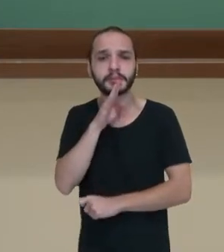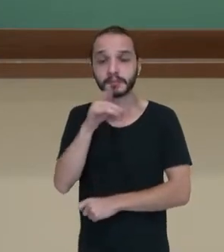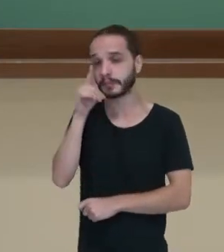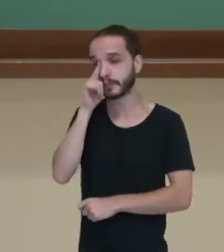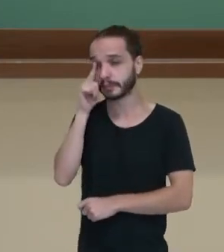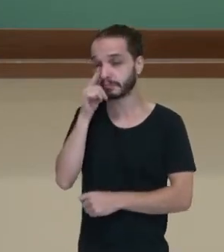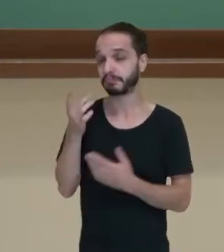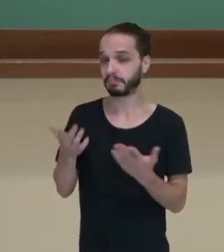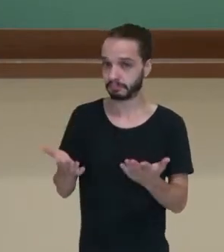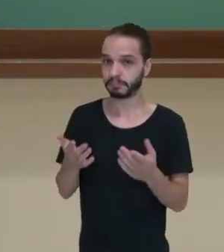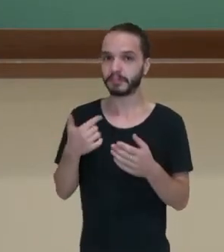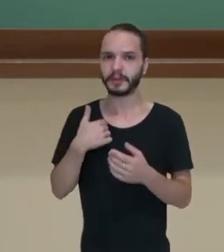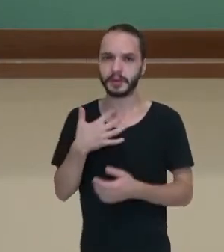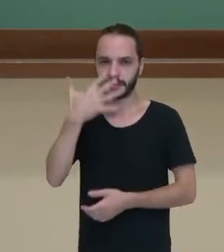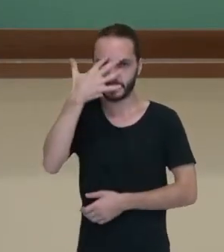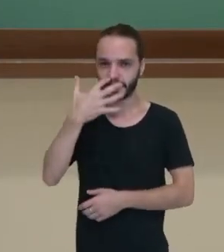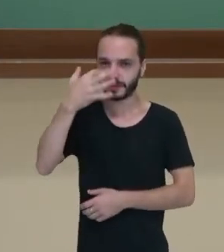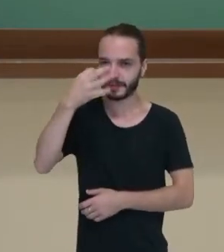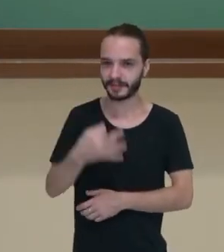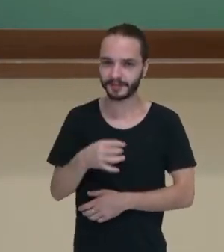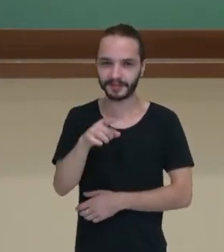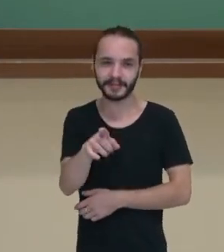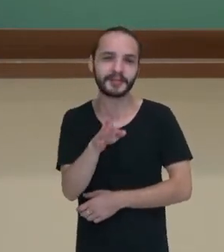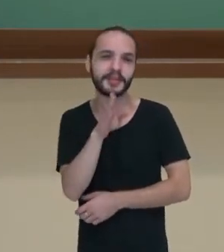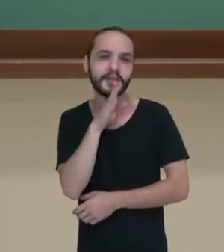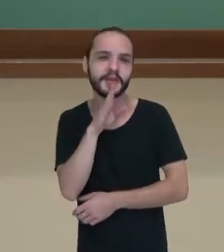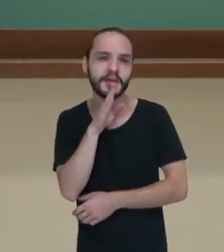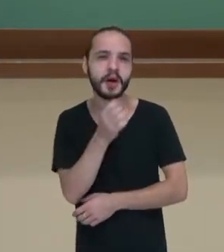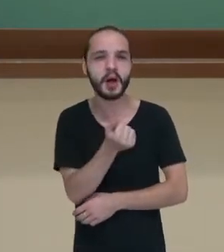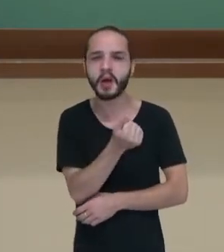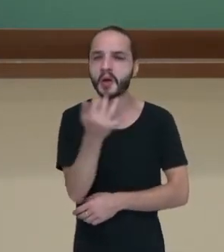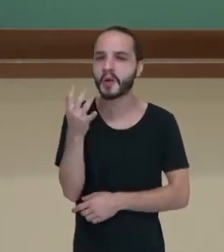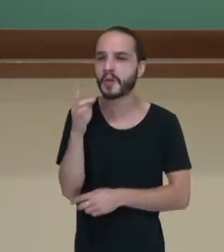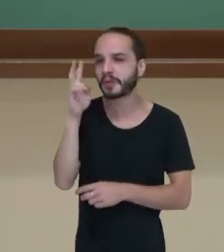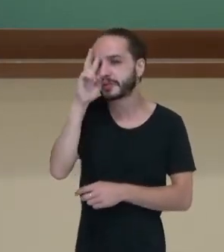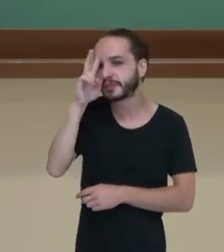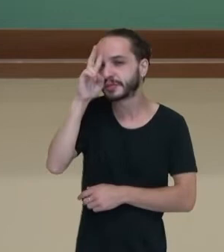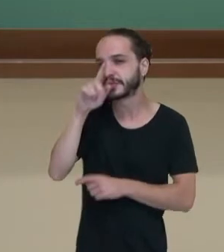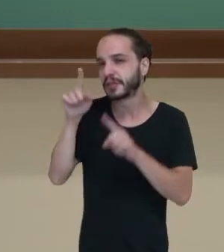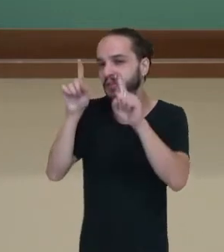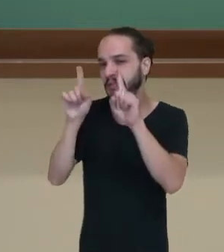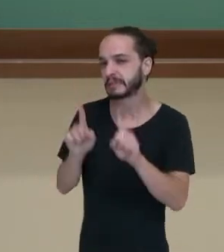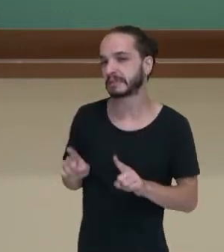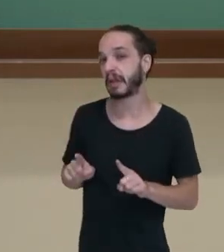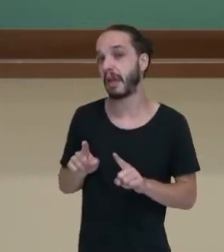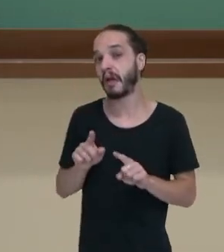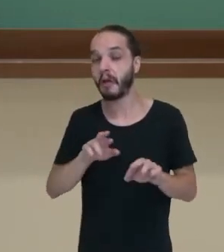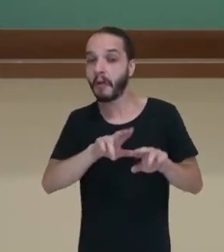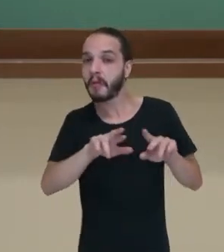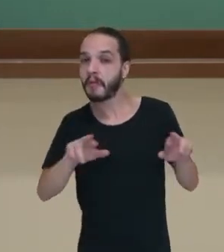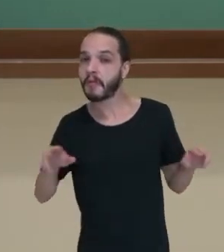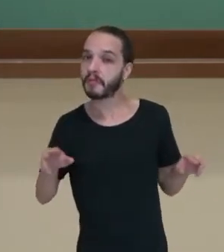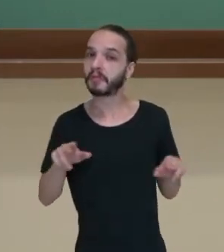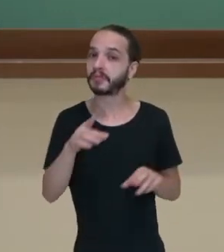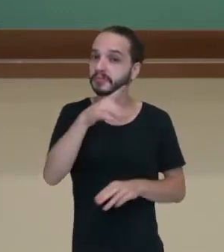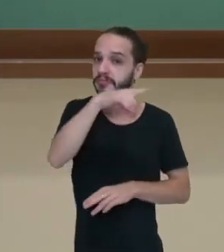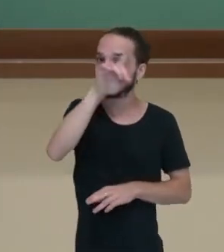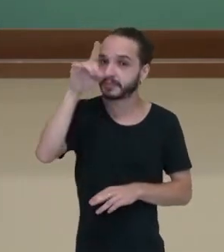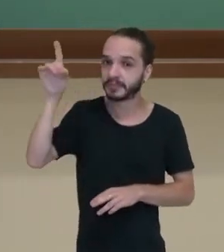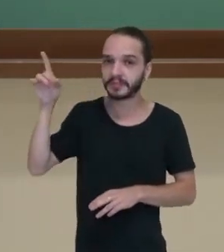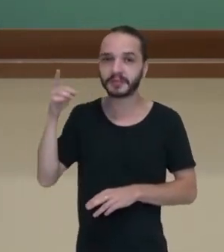você conhece. Eu tenho certeza que apareceu aí alguma história de Zeus, de Hércules, né? Eu falei alguns aqui para você, como o